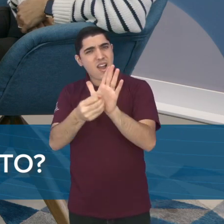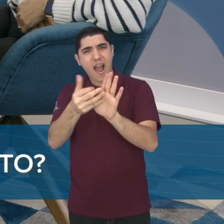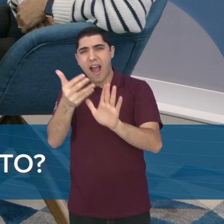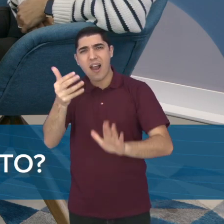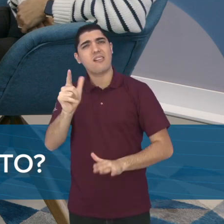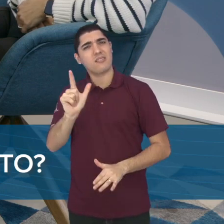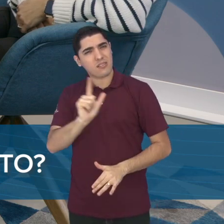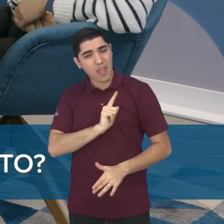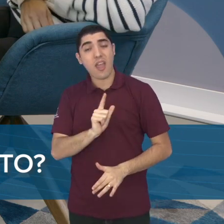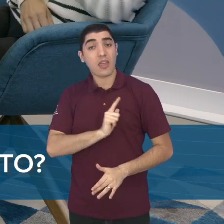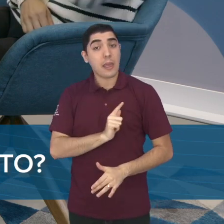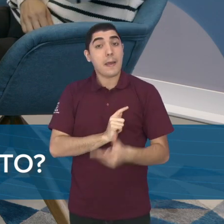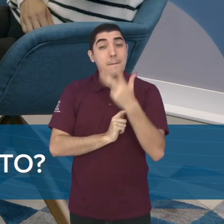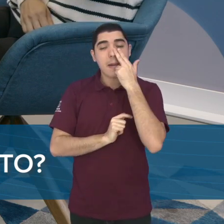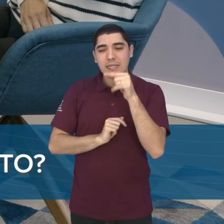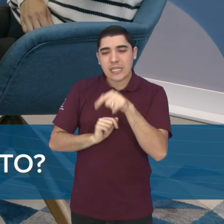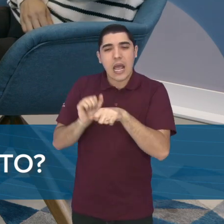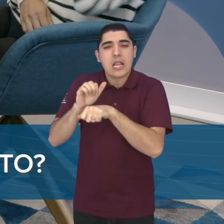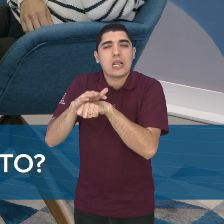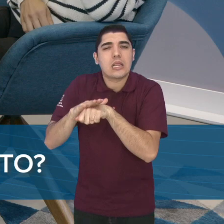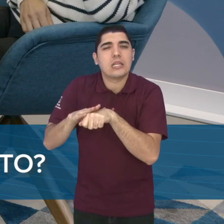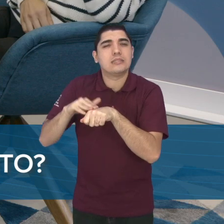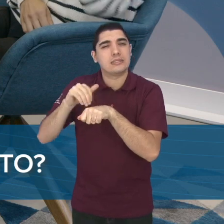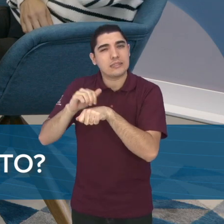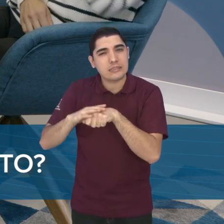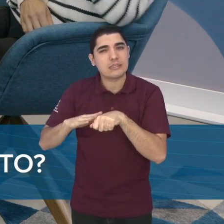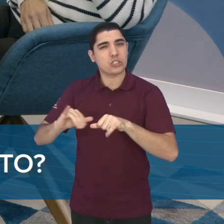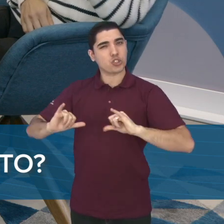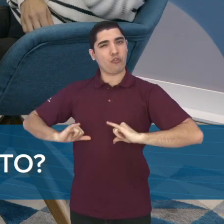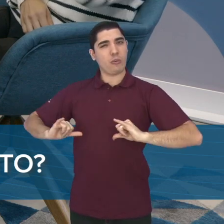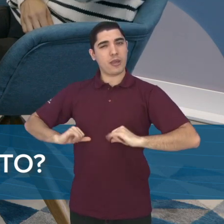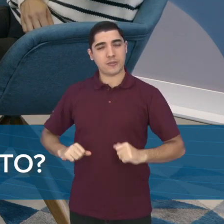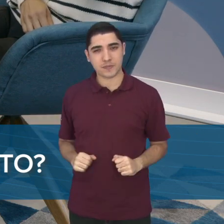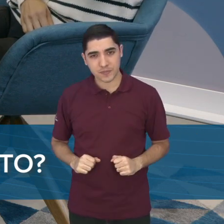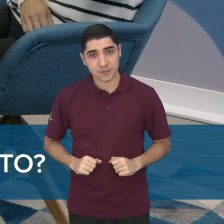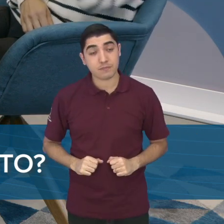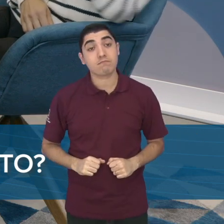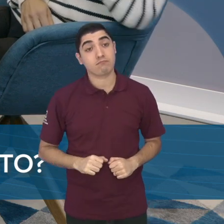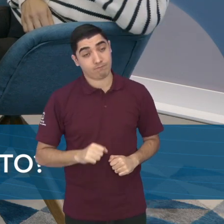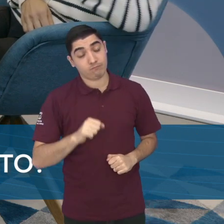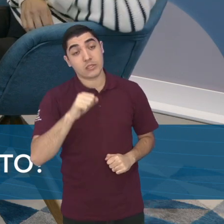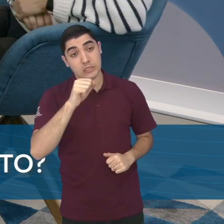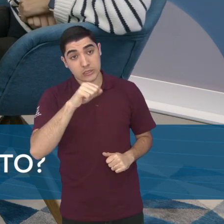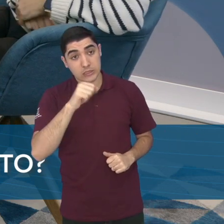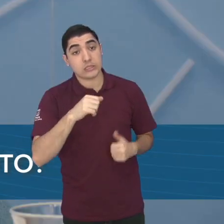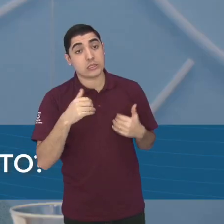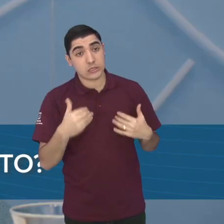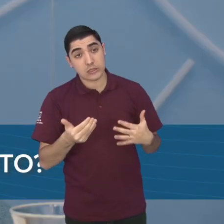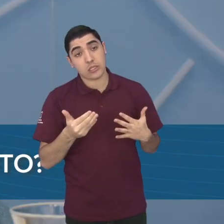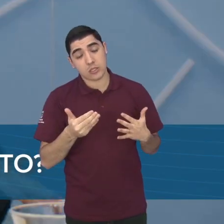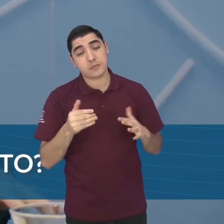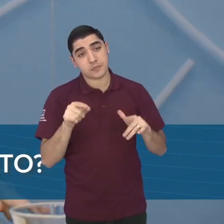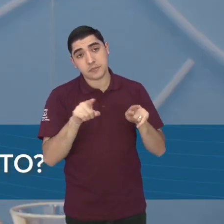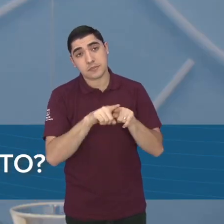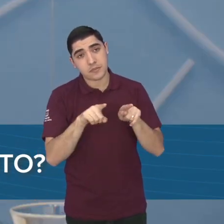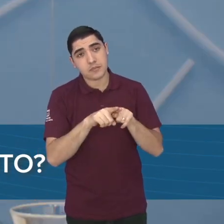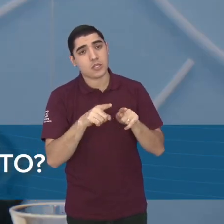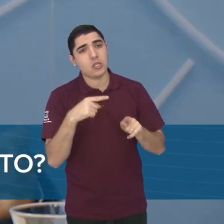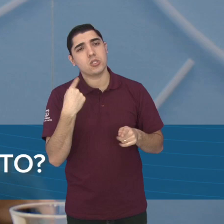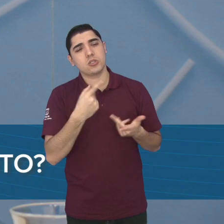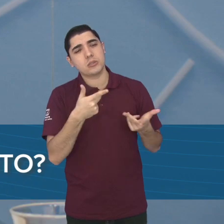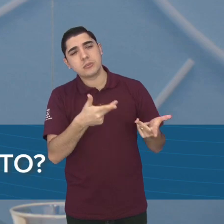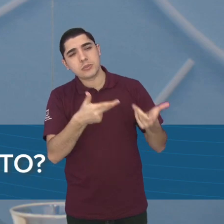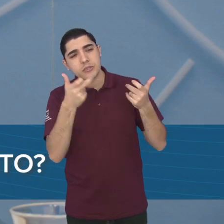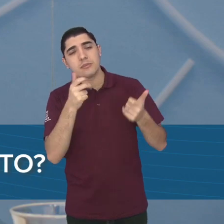essa indústria também lucrativa. Sim, eu acho que até fugindo de novo da ideia de romance, né, saindo de uma narrativa